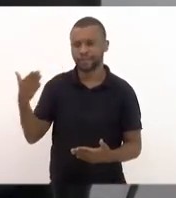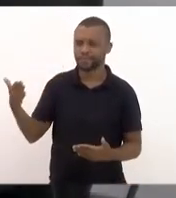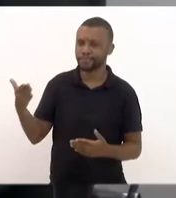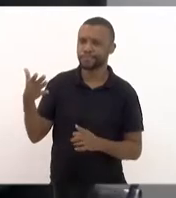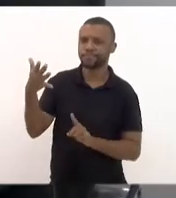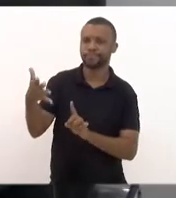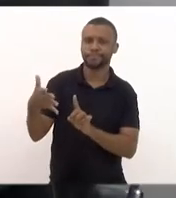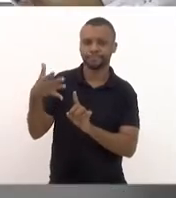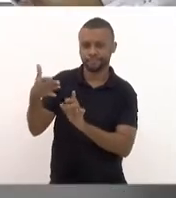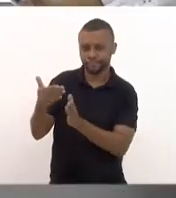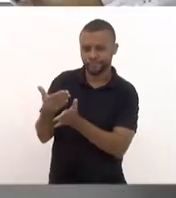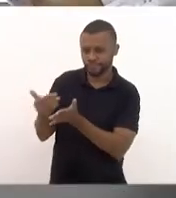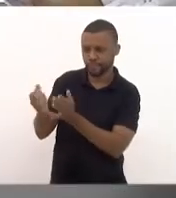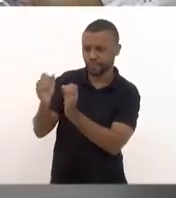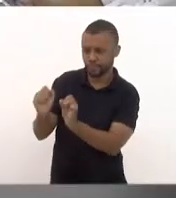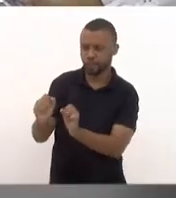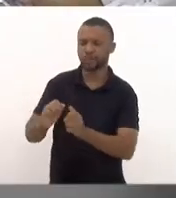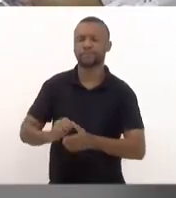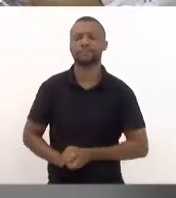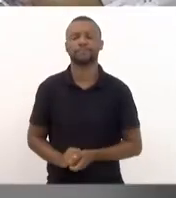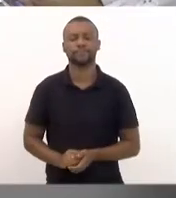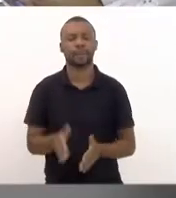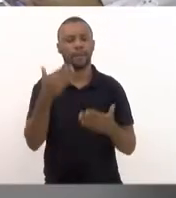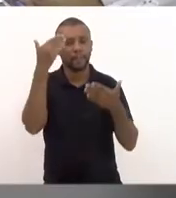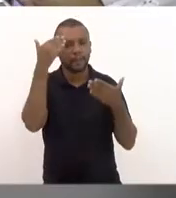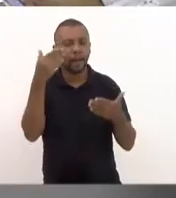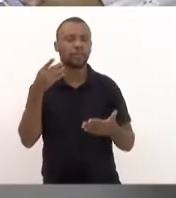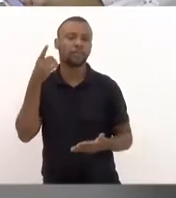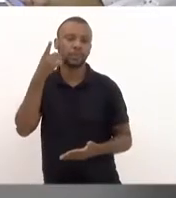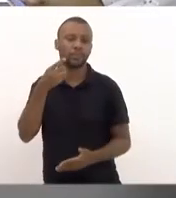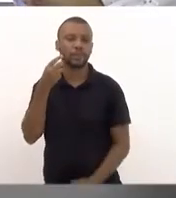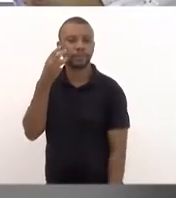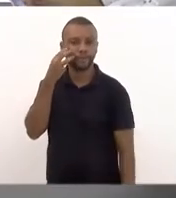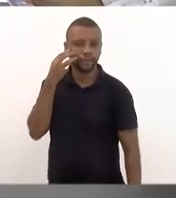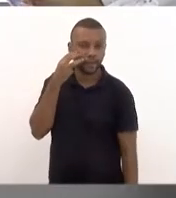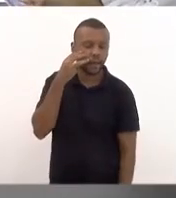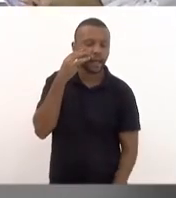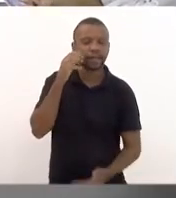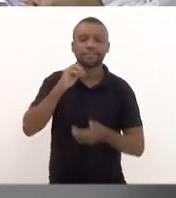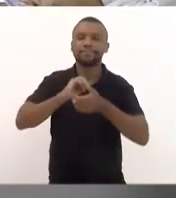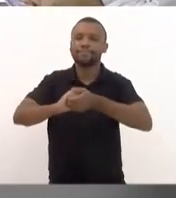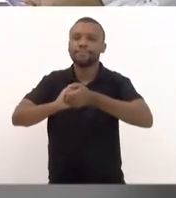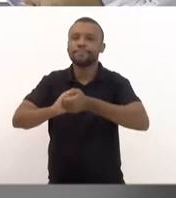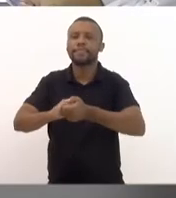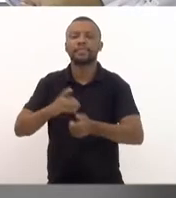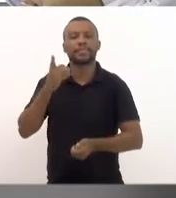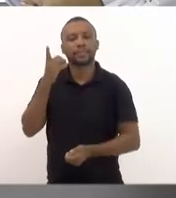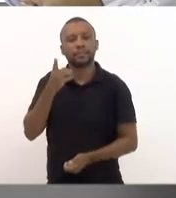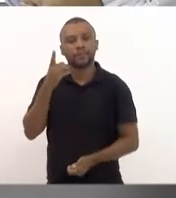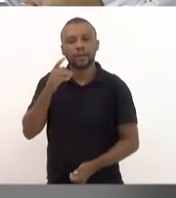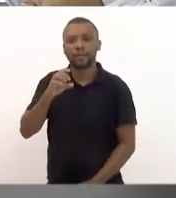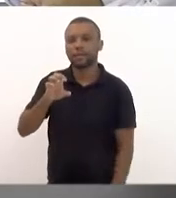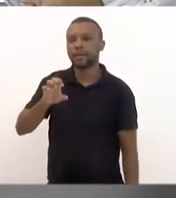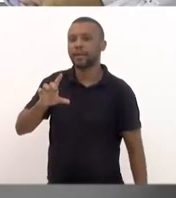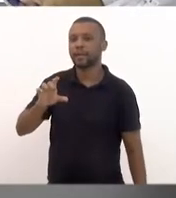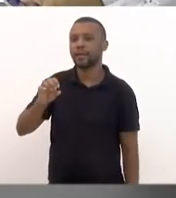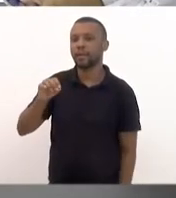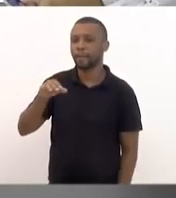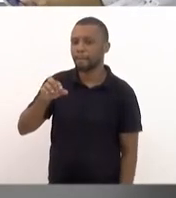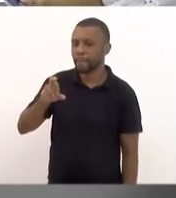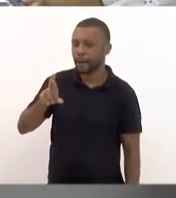palavra. Obrigado, deputado Valtec. Cumprimento o deputado Elinomar, deputado Luiz Paulo. Parabenizo também o deputado Rosenberg Reis pela